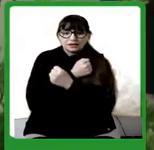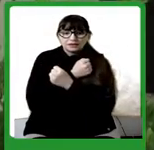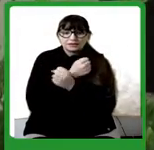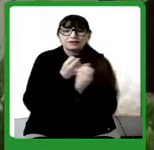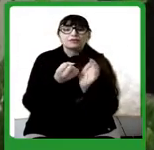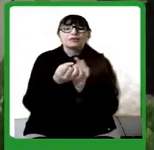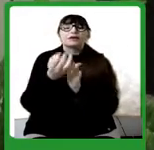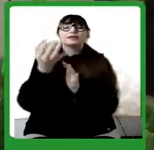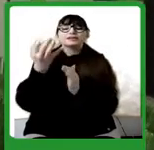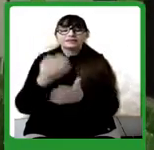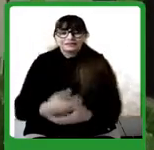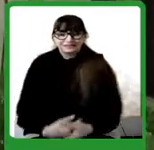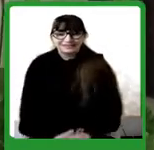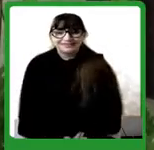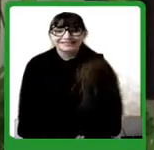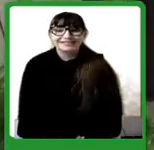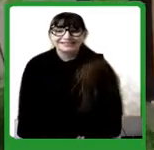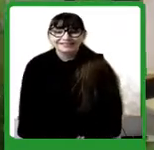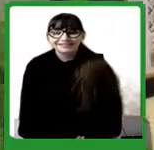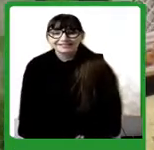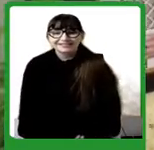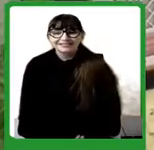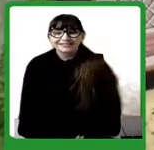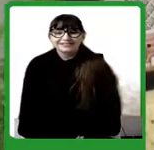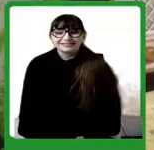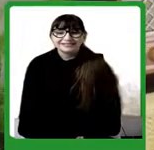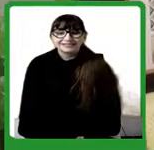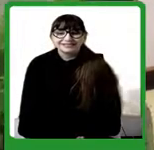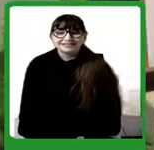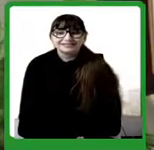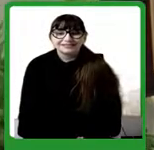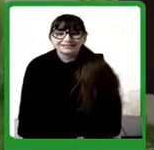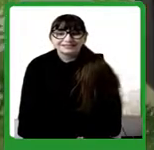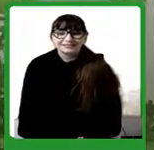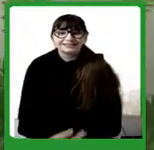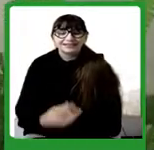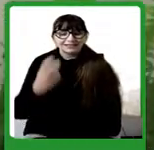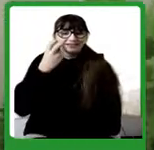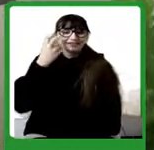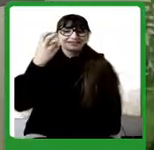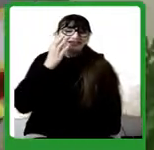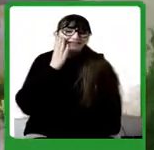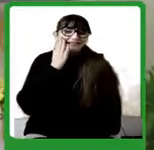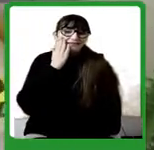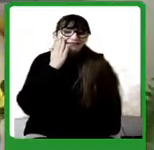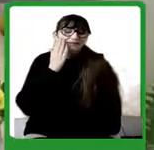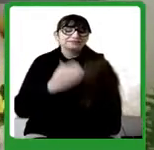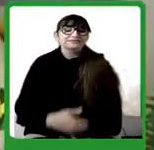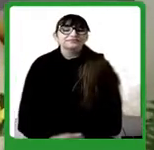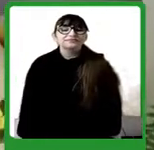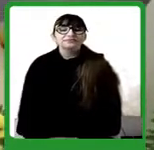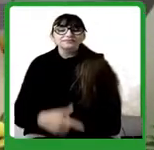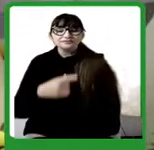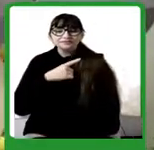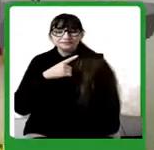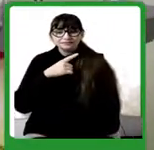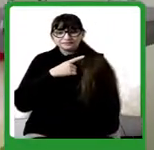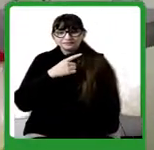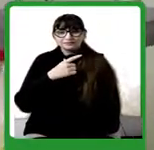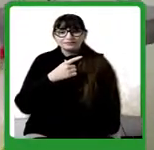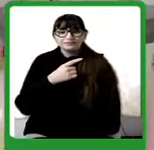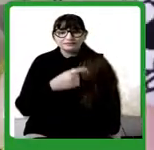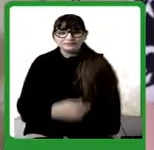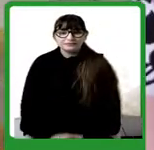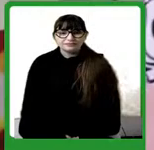Porque essa foi boa, né? Que é a piada da bateria. Essa aí é só os inteligentes vão saber também. Ouvi dizer que parece que sobe um pouco